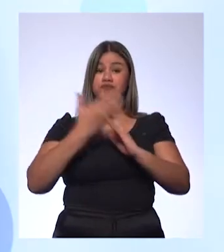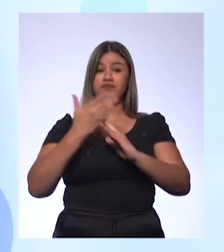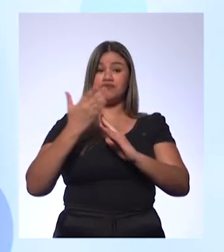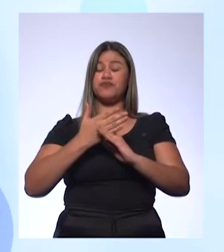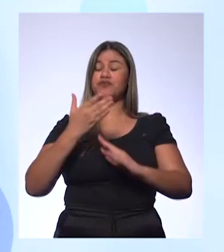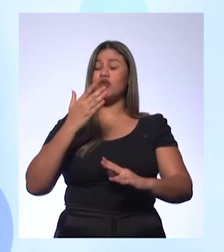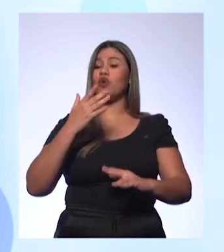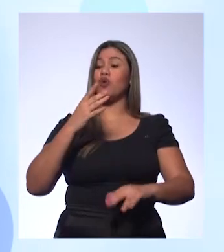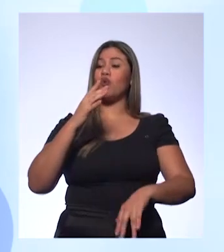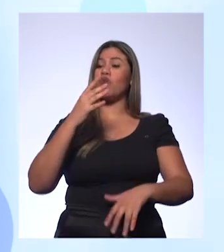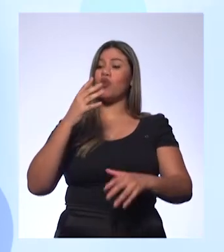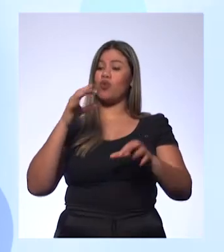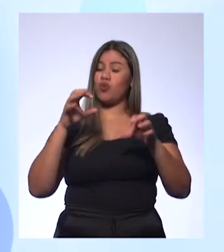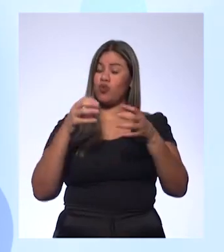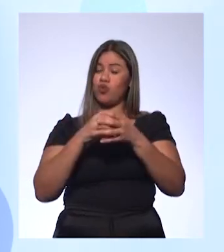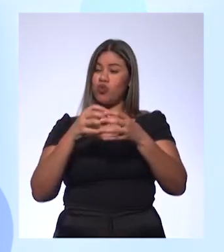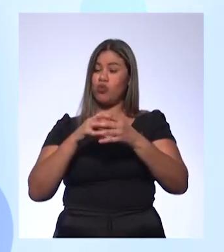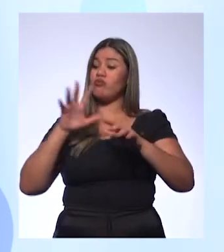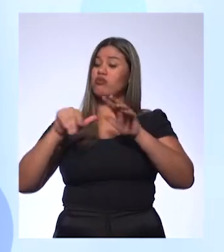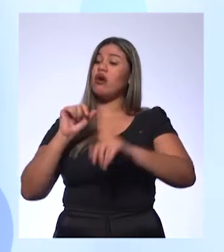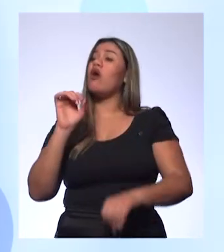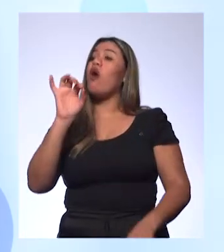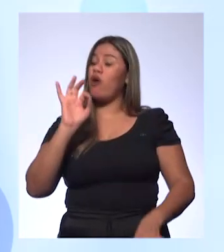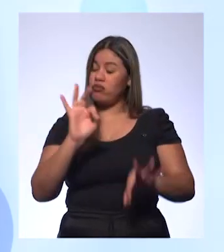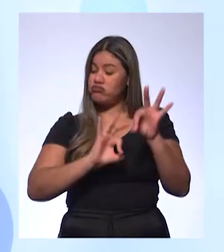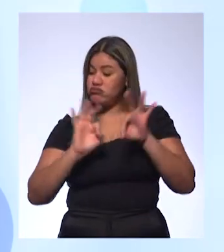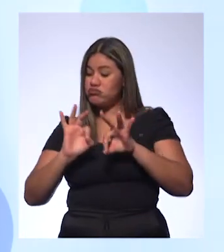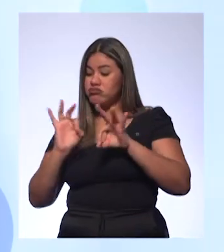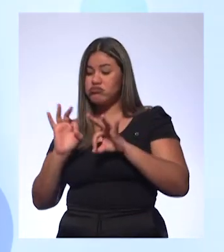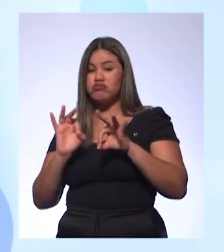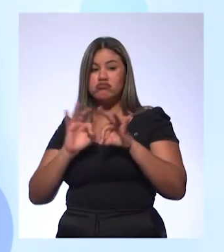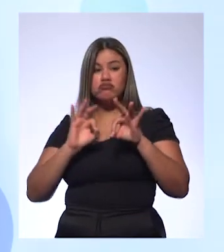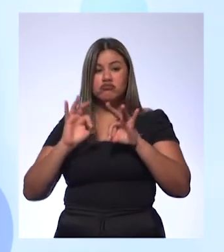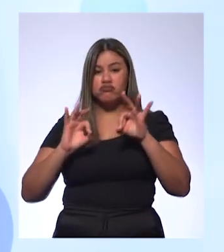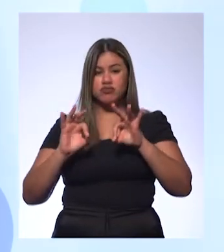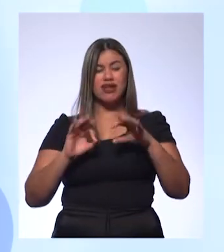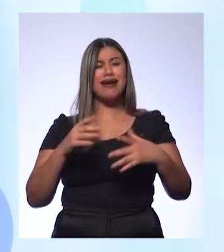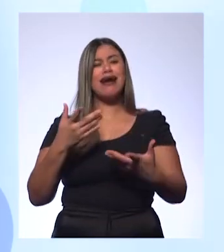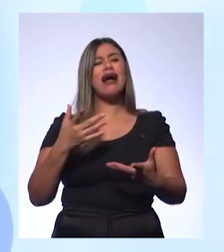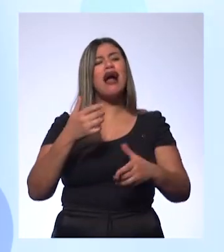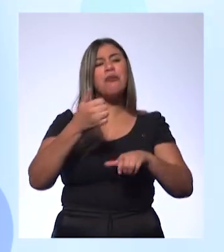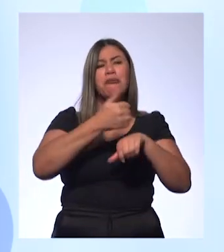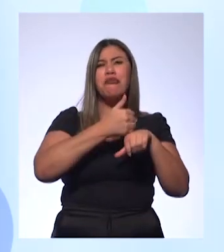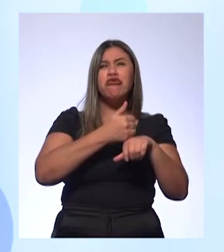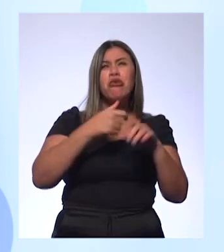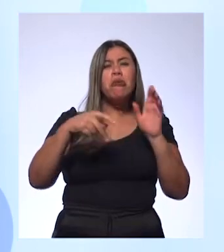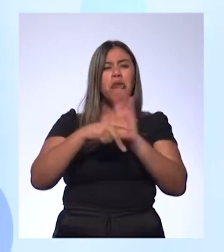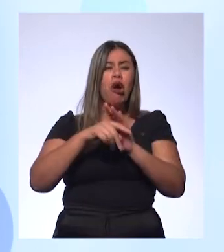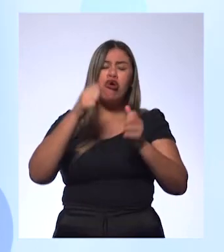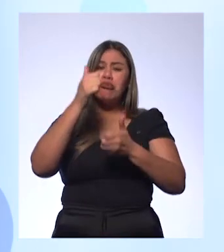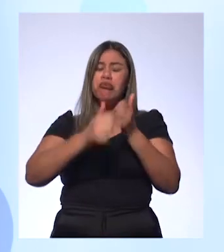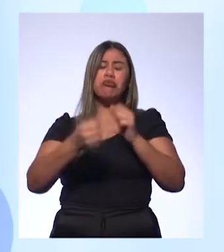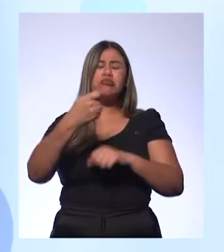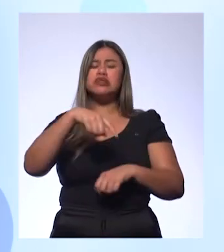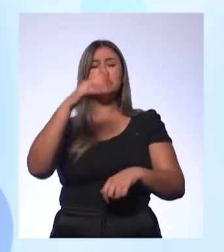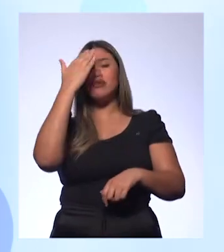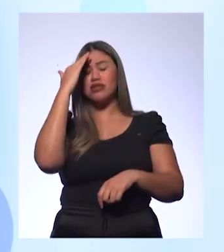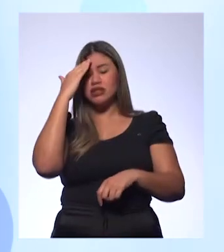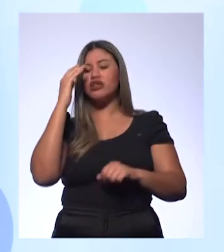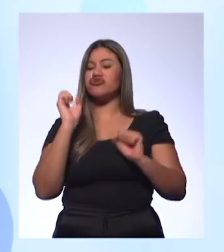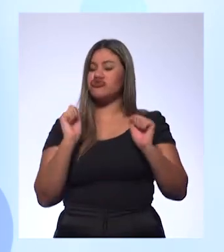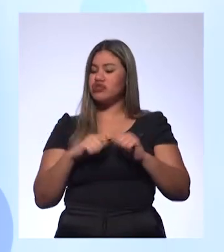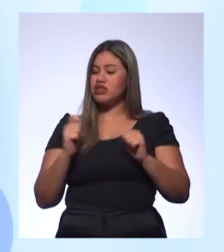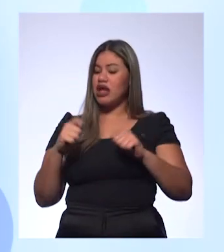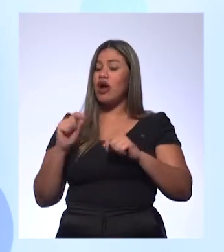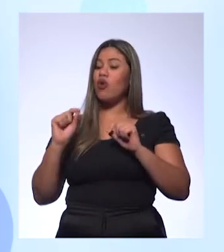para arrumar o time, não é assim? Nem precisa ser muito conhecedor de futebol para entender essa analogia. Porque